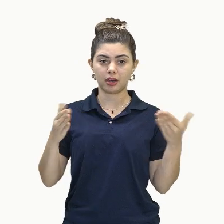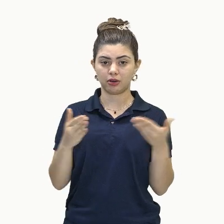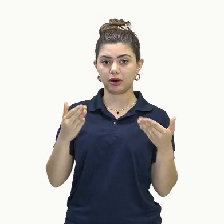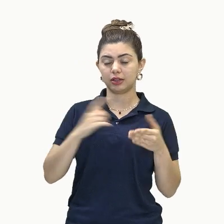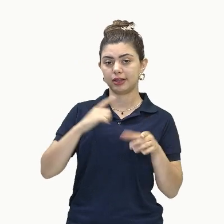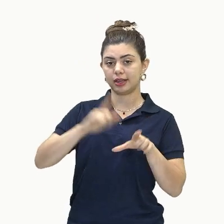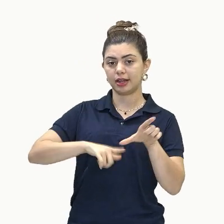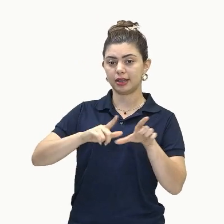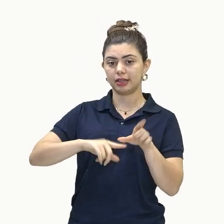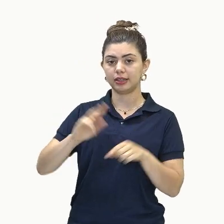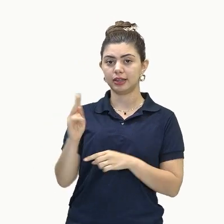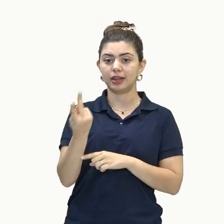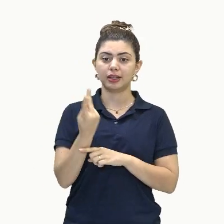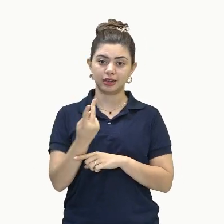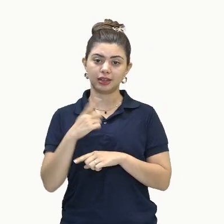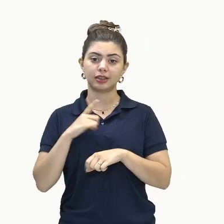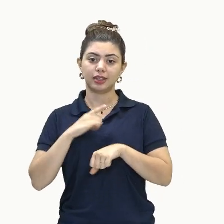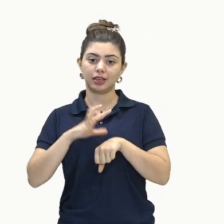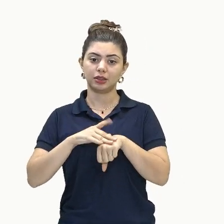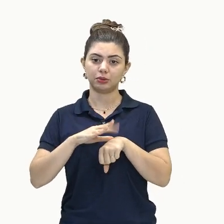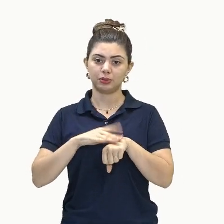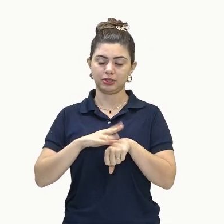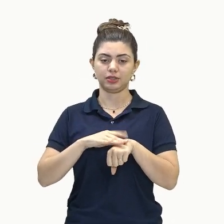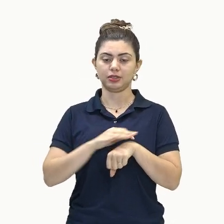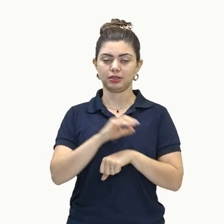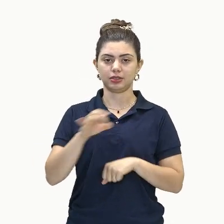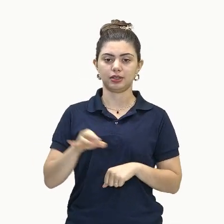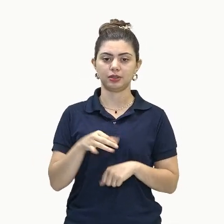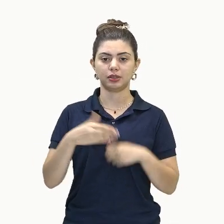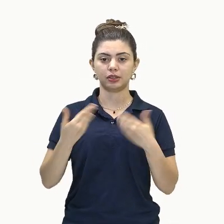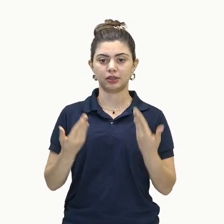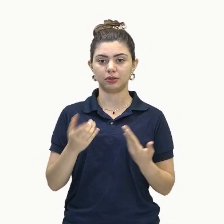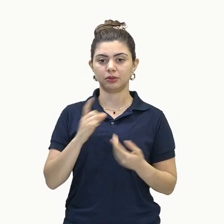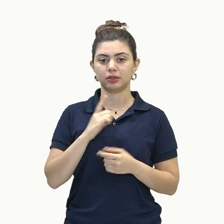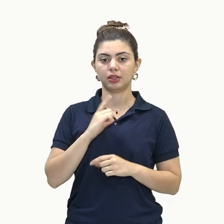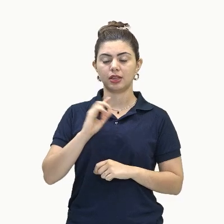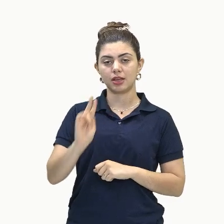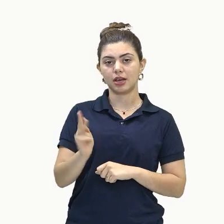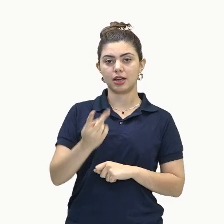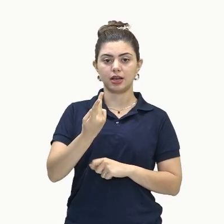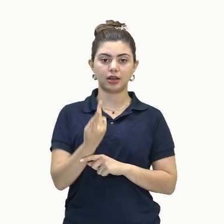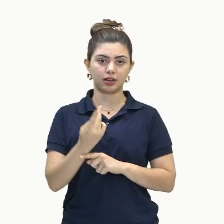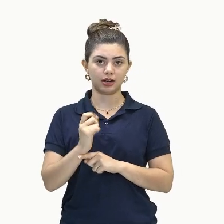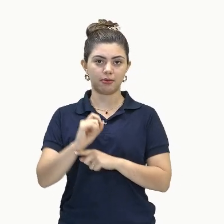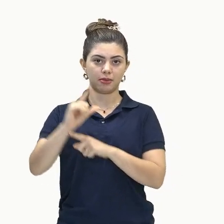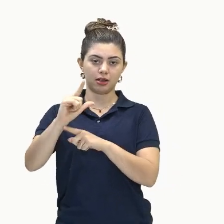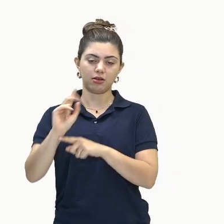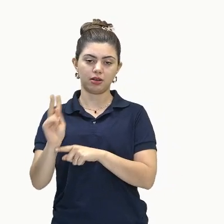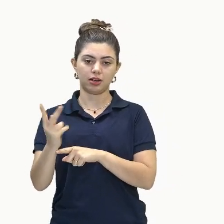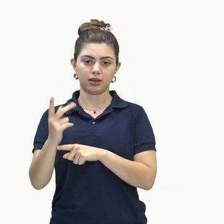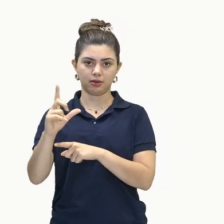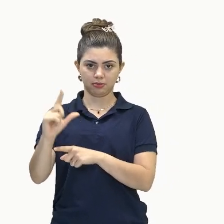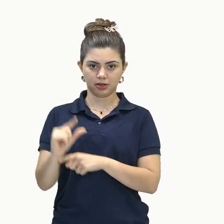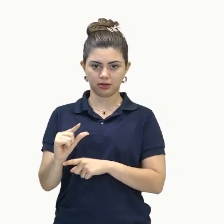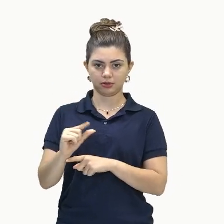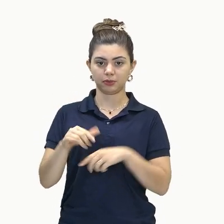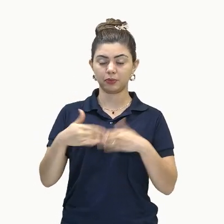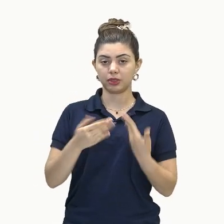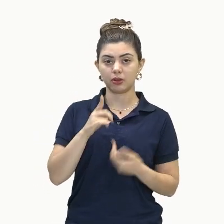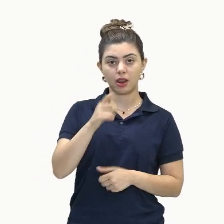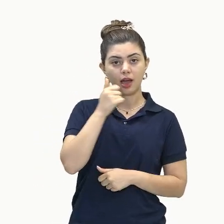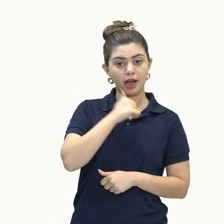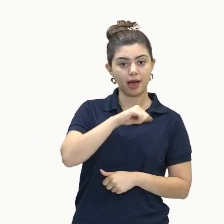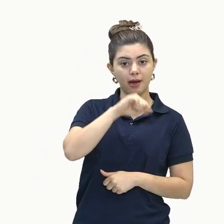de doença de Huntington, onde o gene dominante será Hzão e o gene recessivo será Hzinho. Então, a mãe